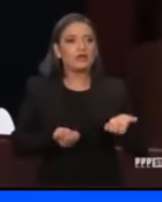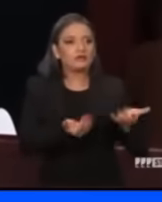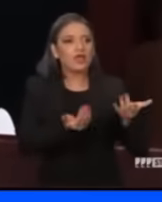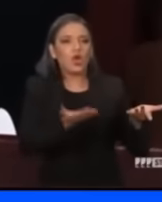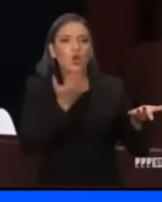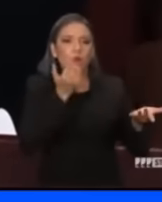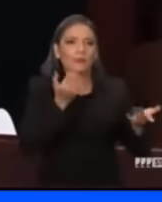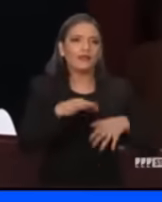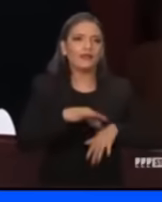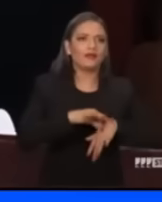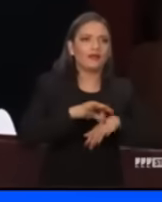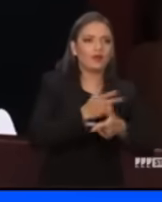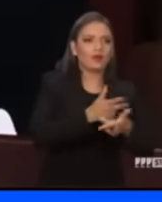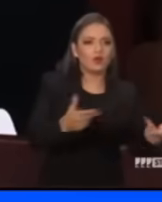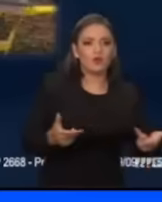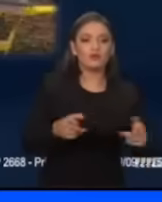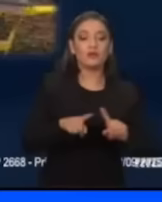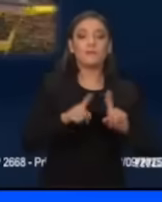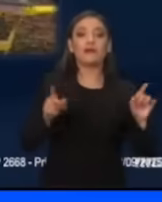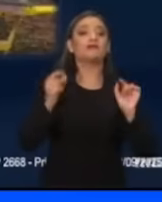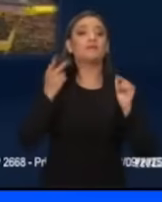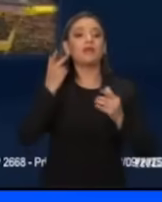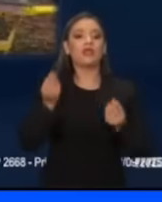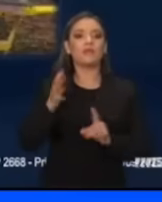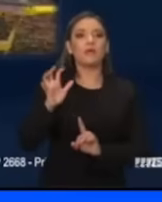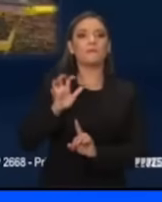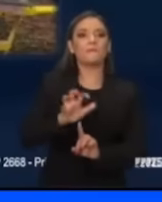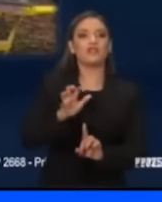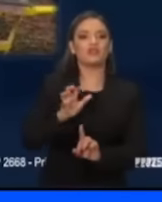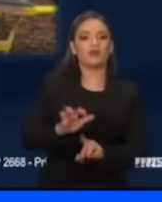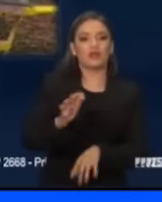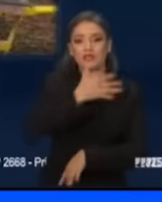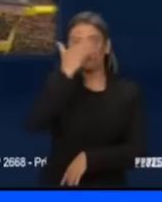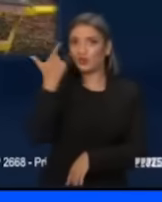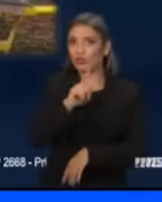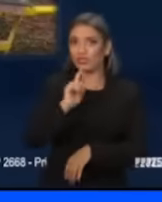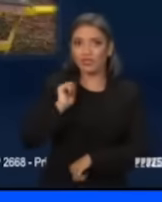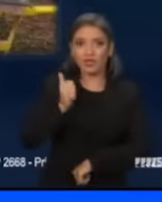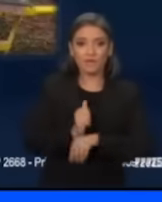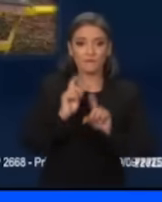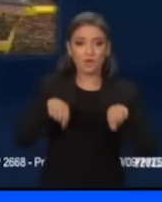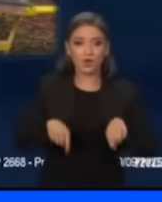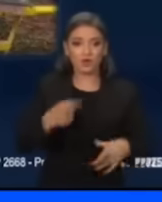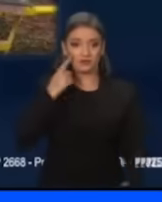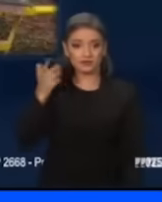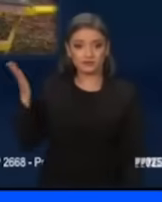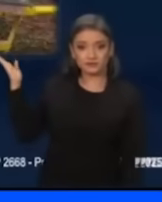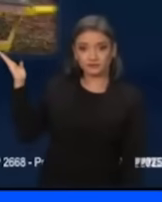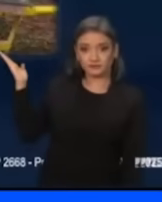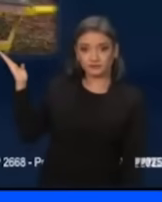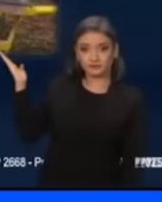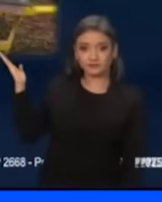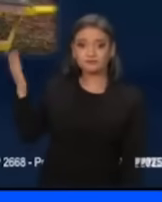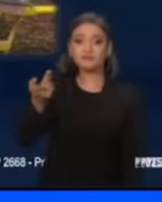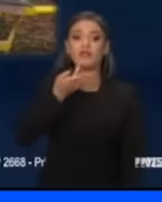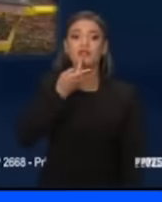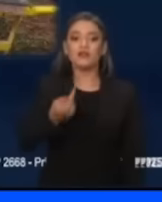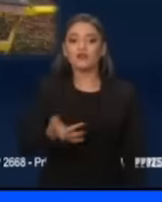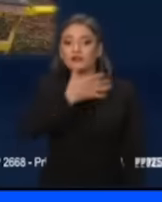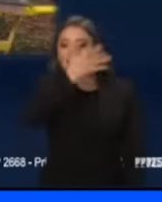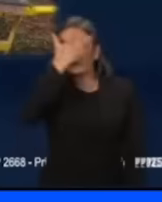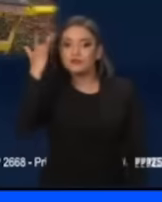que aqueles legitimamente eleitos não tomassem posse. Nós estamos falando dessas pessoas que